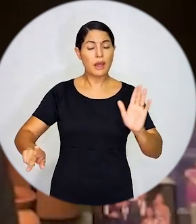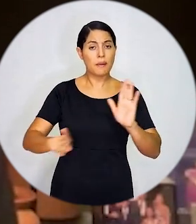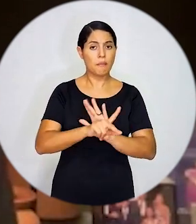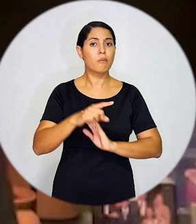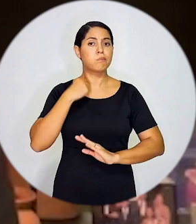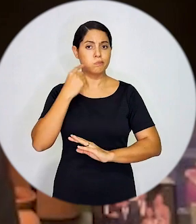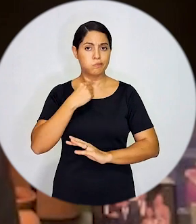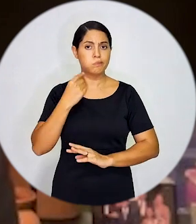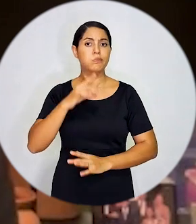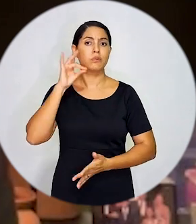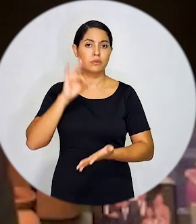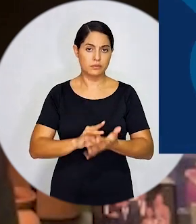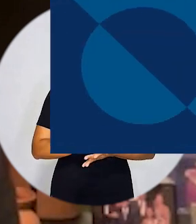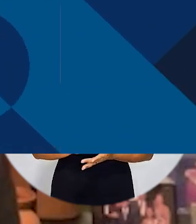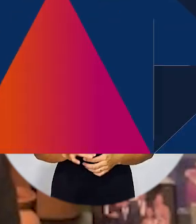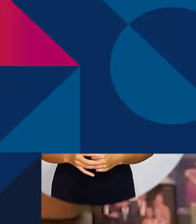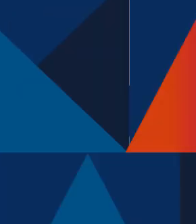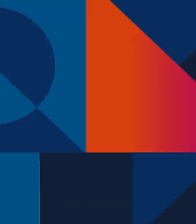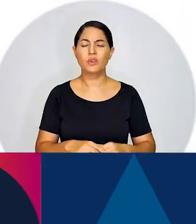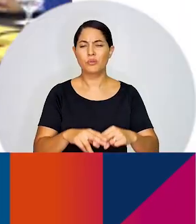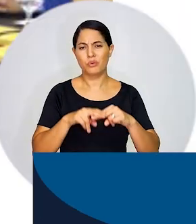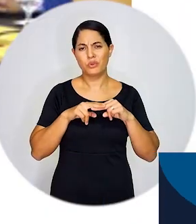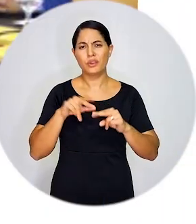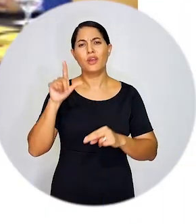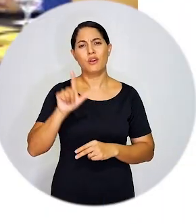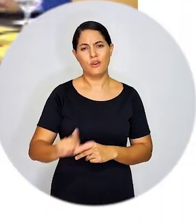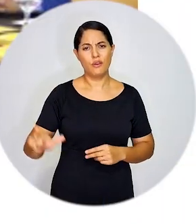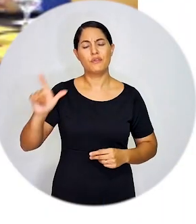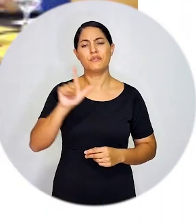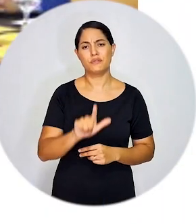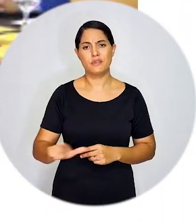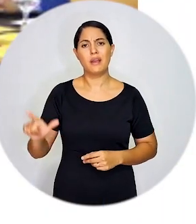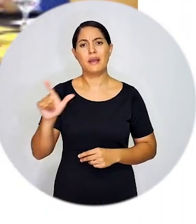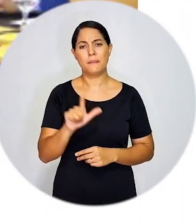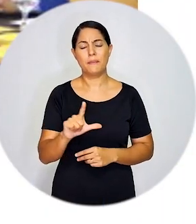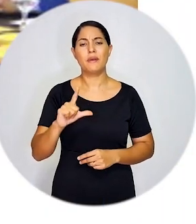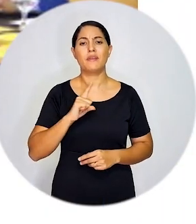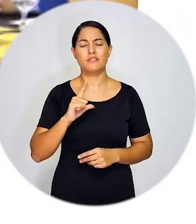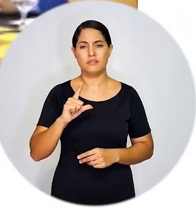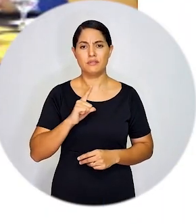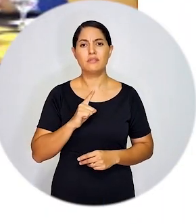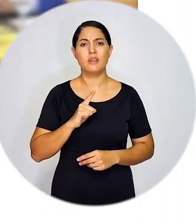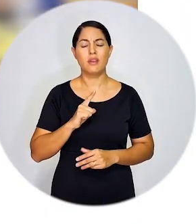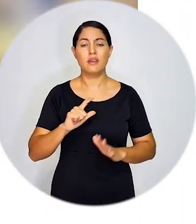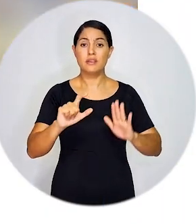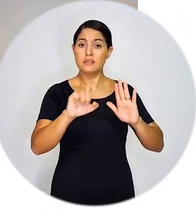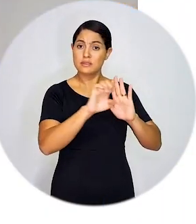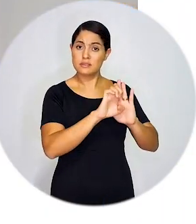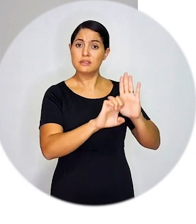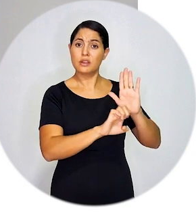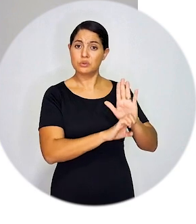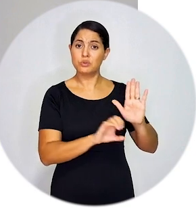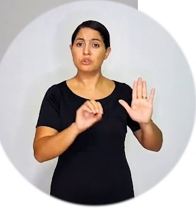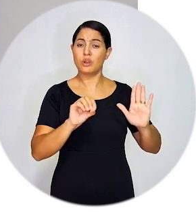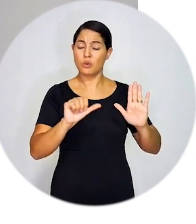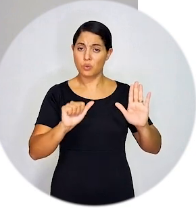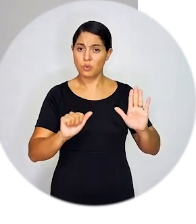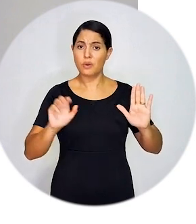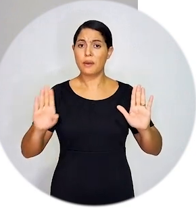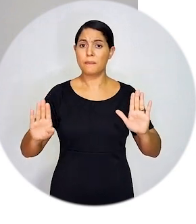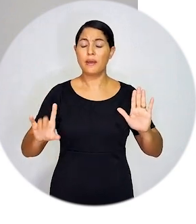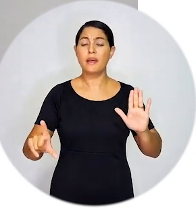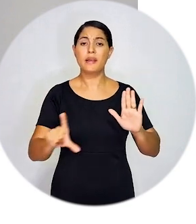é exclusiva da advocacia. Isso é uma decorrência lógica, expressa, da previsão do Estatuto